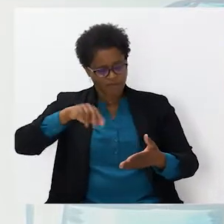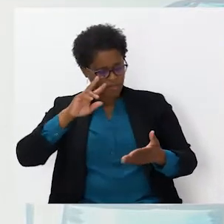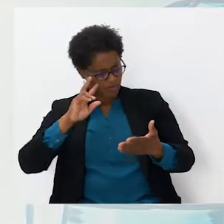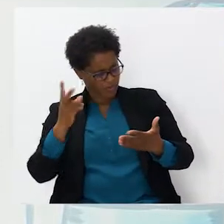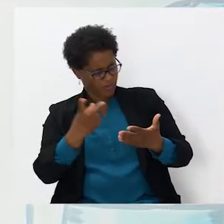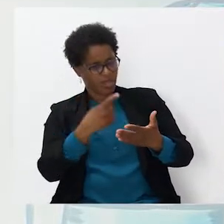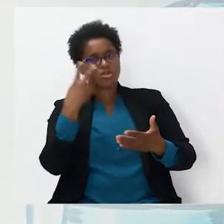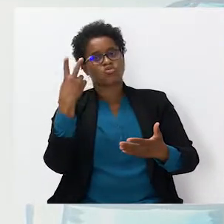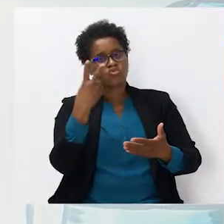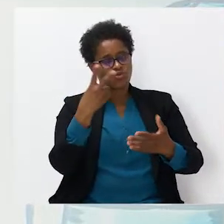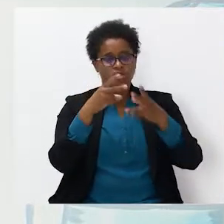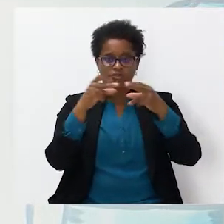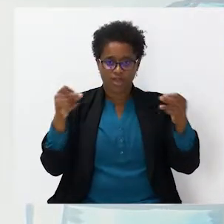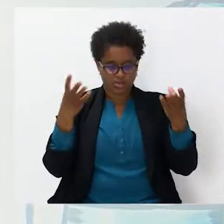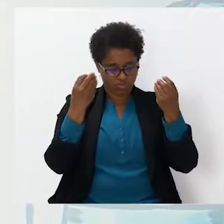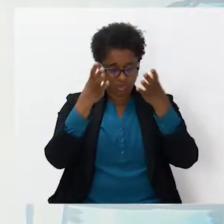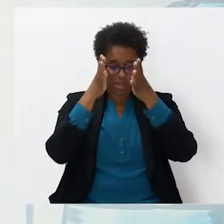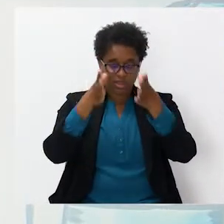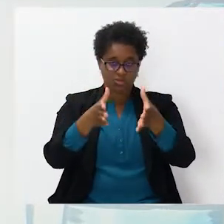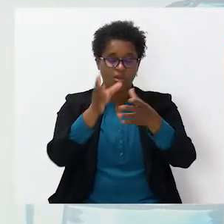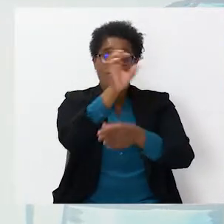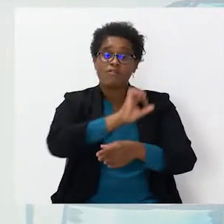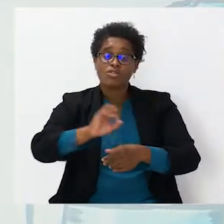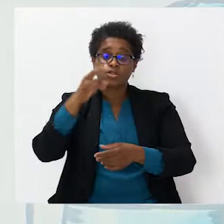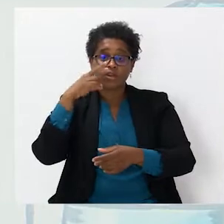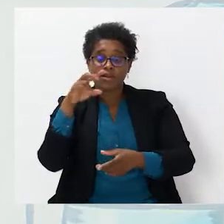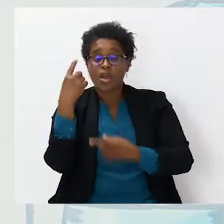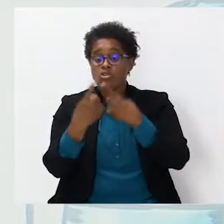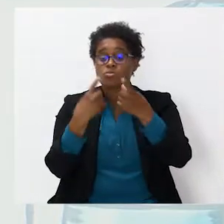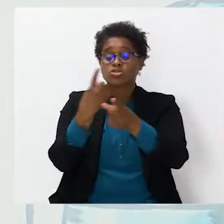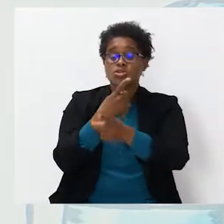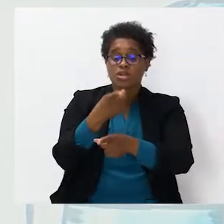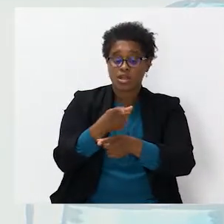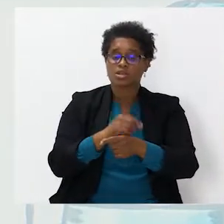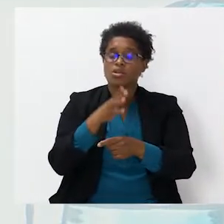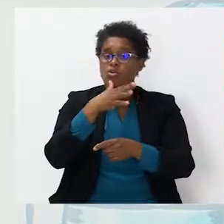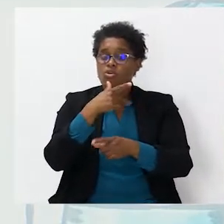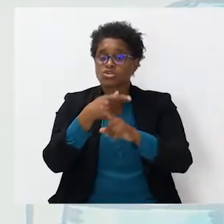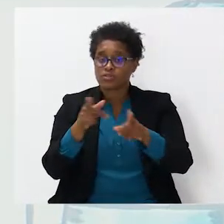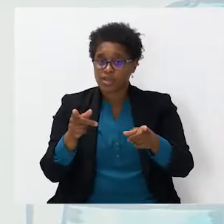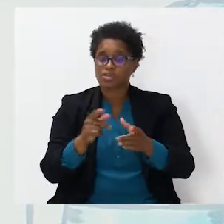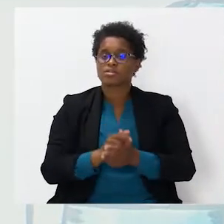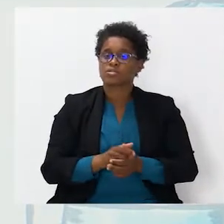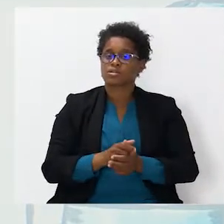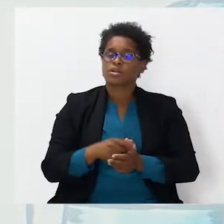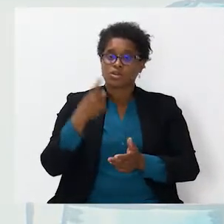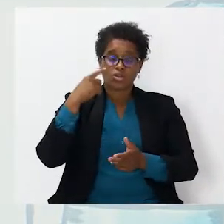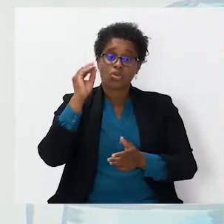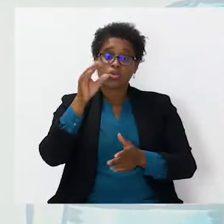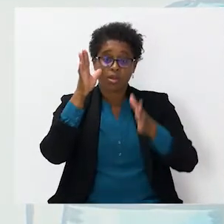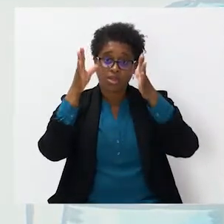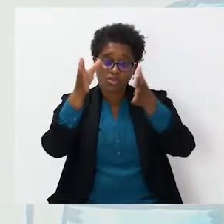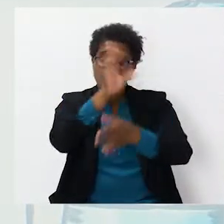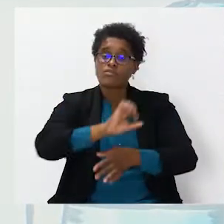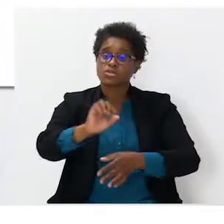duas frases com muita atenção. Vocês estão a ver algumas coisas ali, cores diferentes, que vos chamam a atenção, não